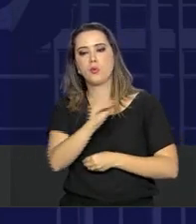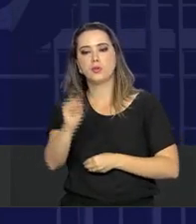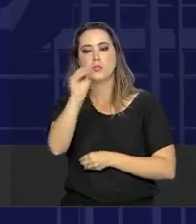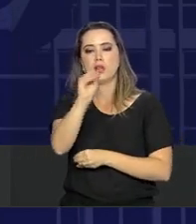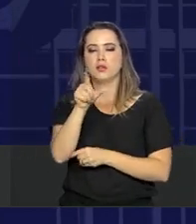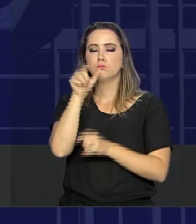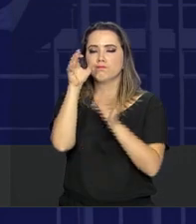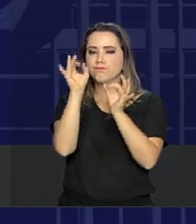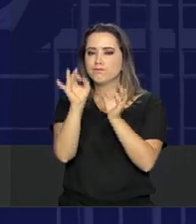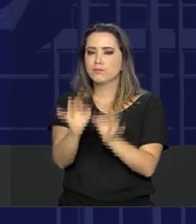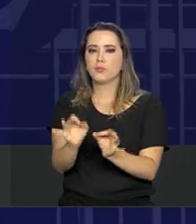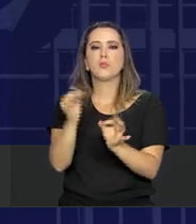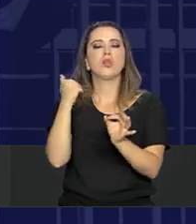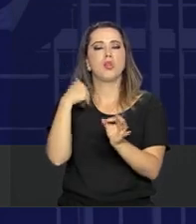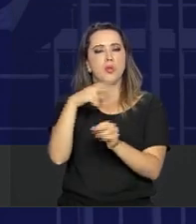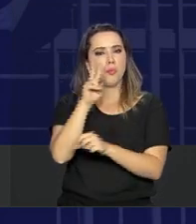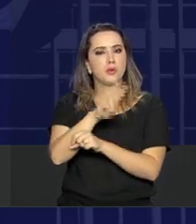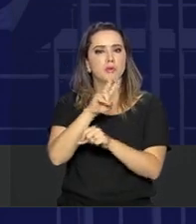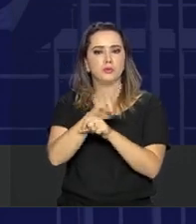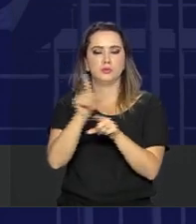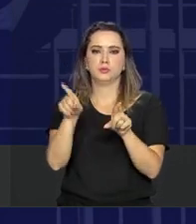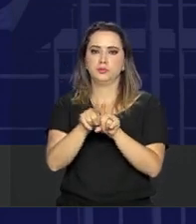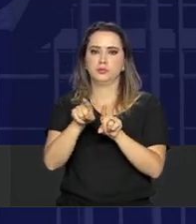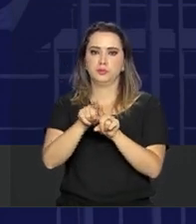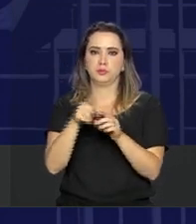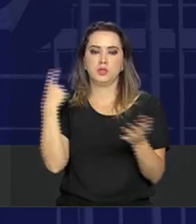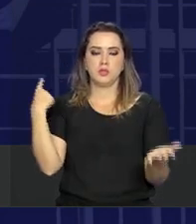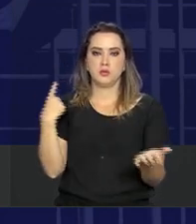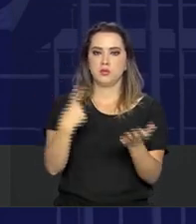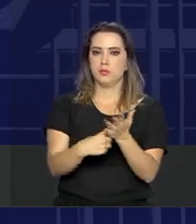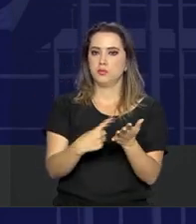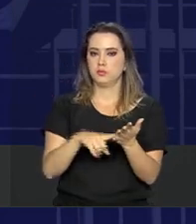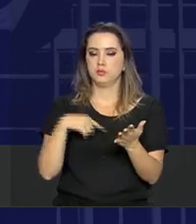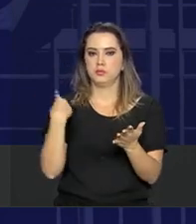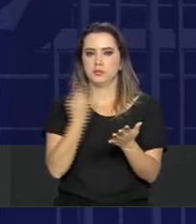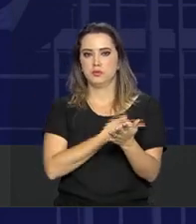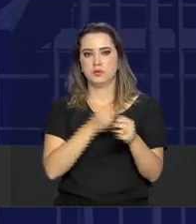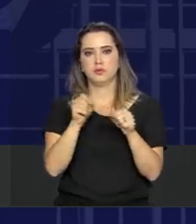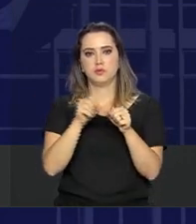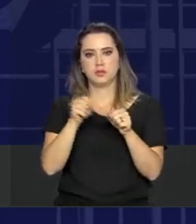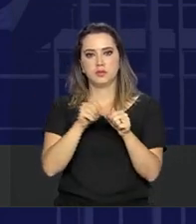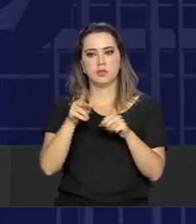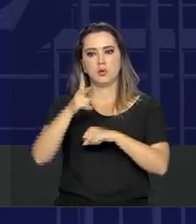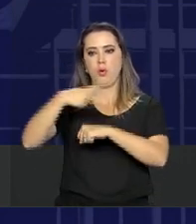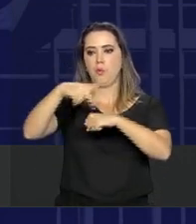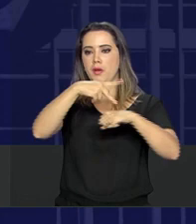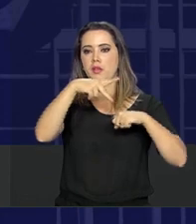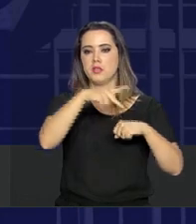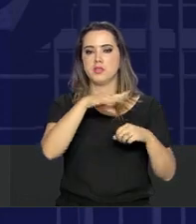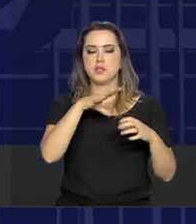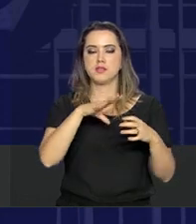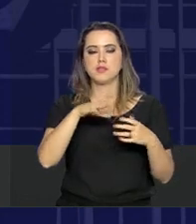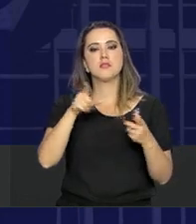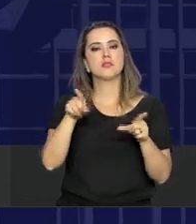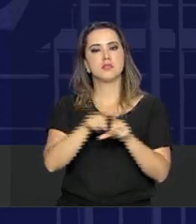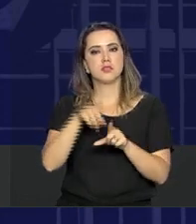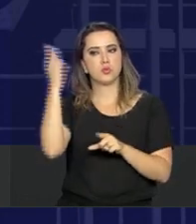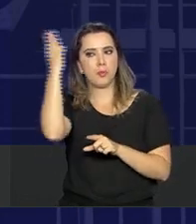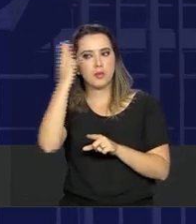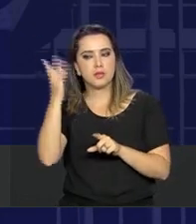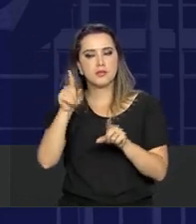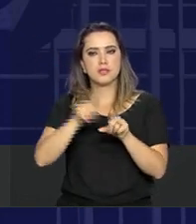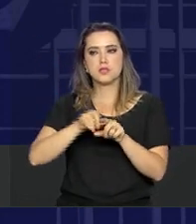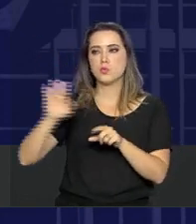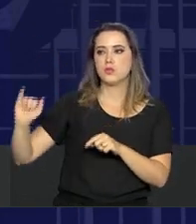preservados e muito bem protegidos e esses acordos que nós estamos fazendo com parceiros nacionais e internacionais como esse que